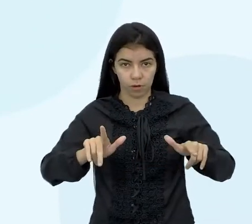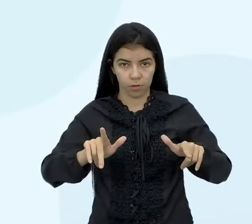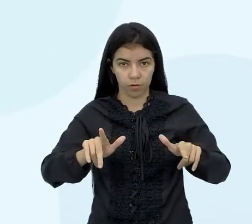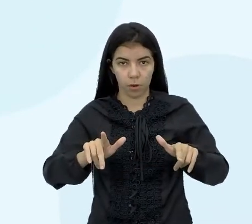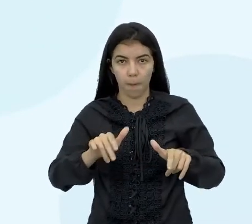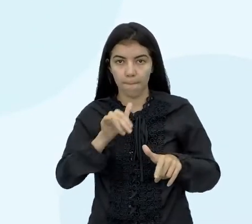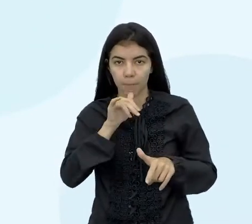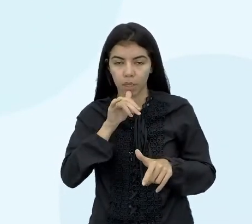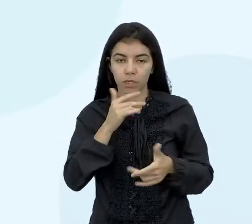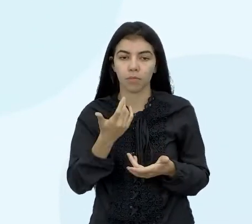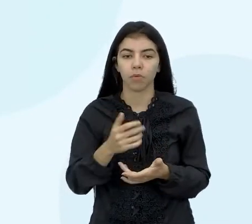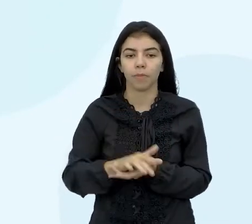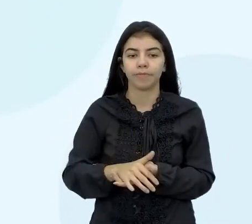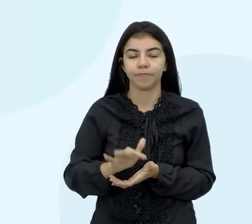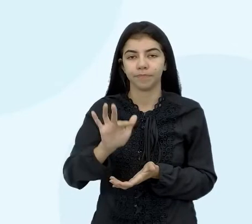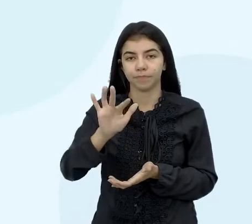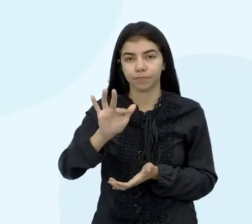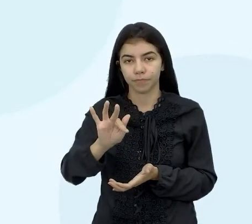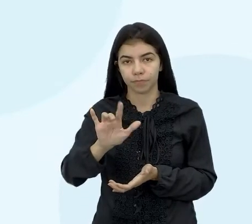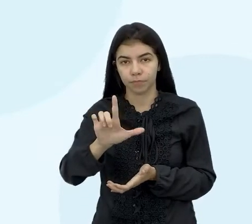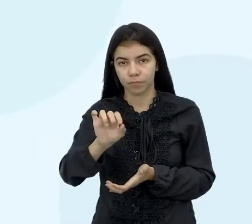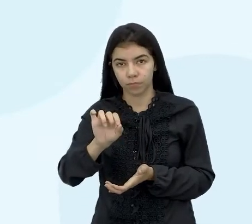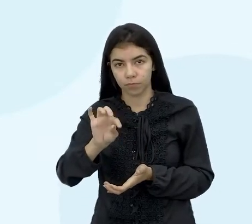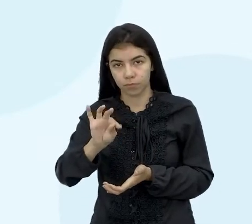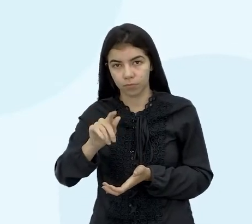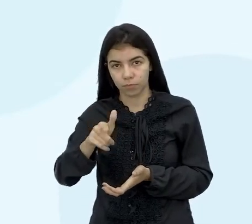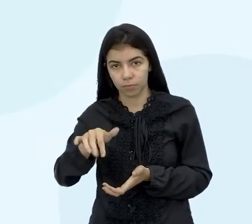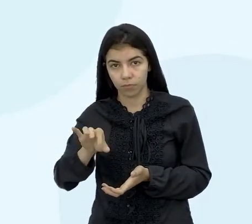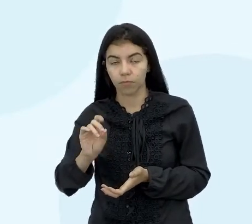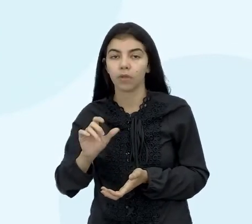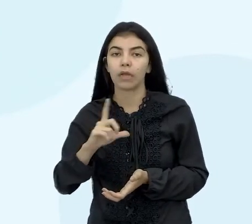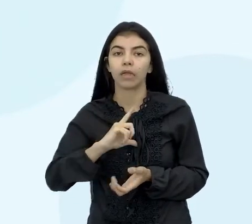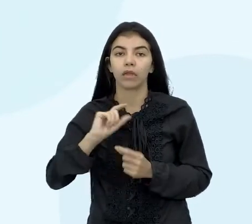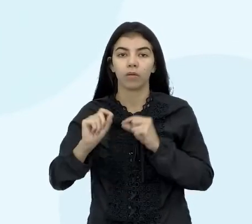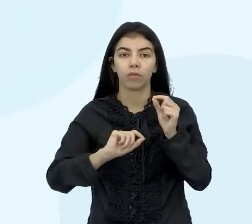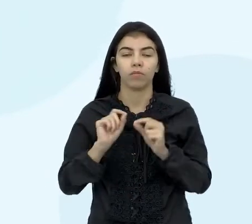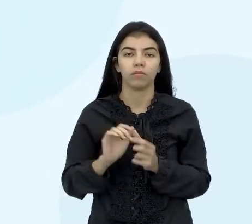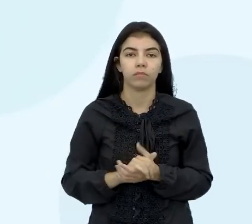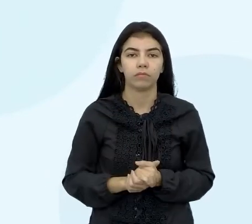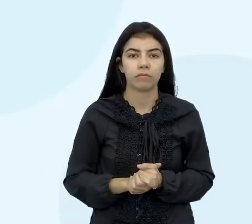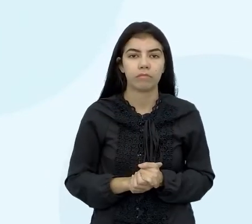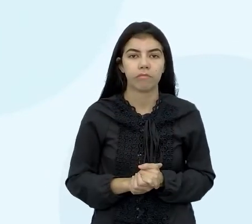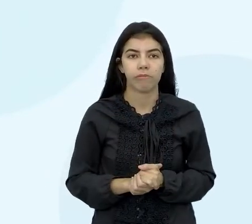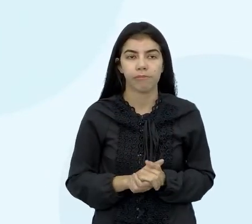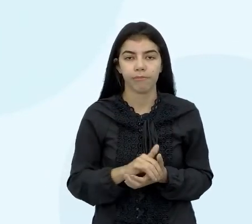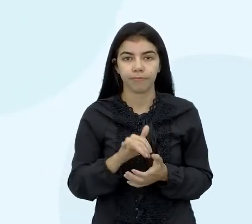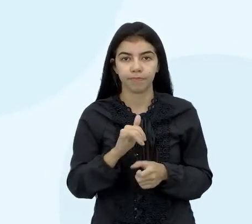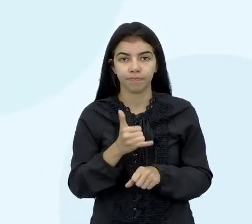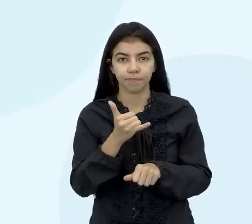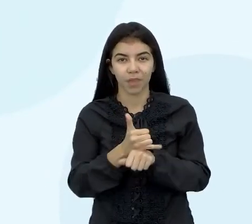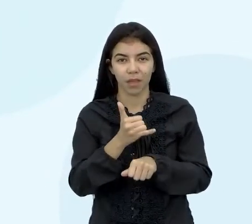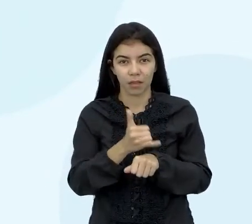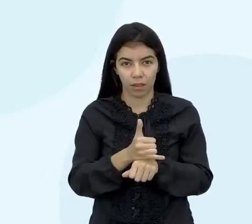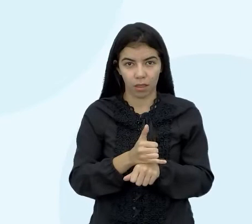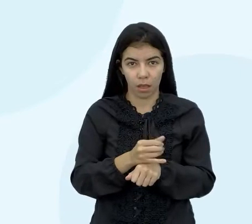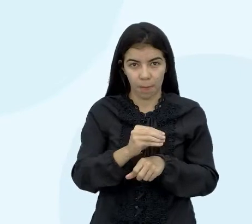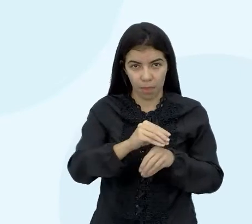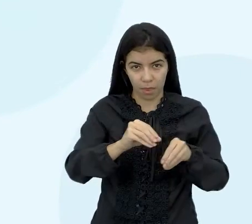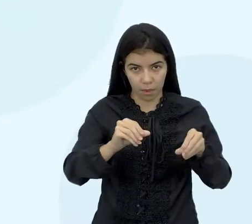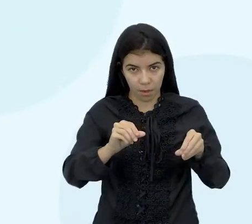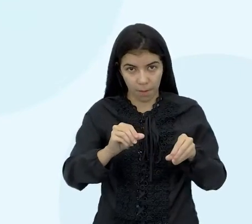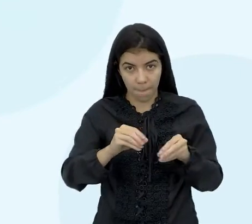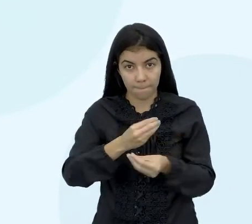numa flotação, você pode pensar aí, você tem pó de serragem misturado com areia.